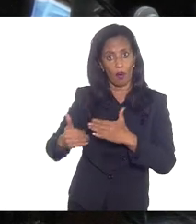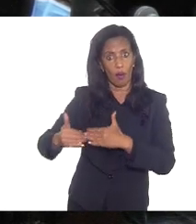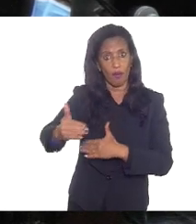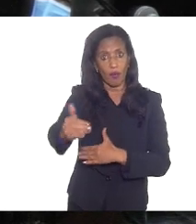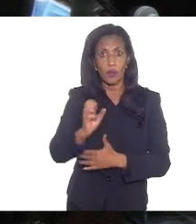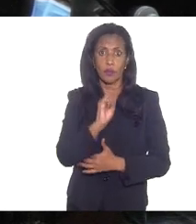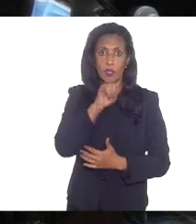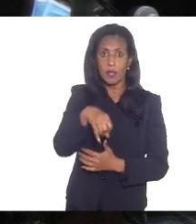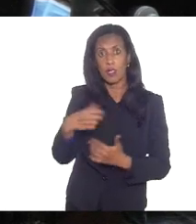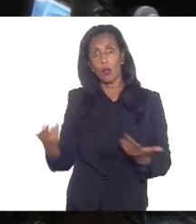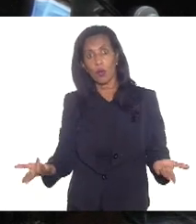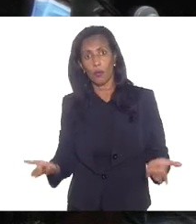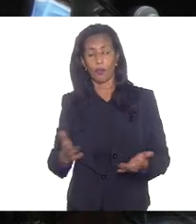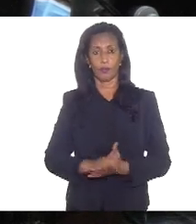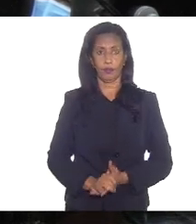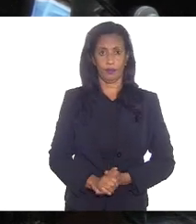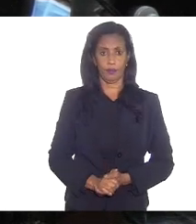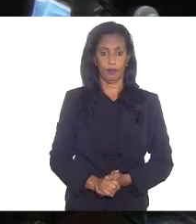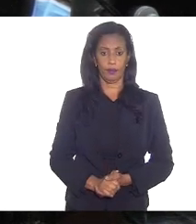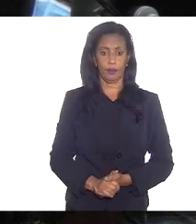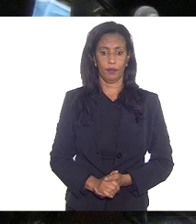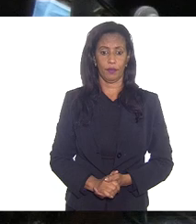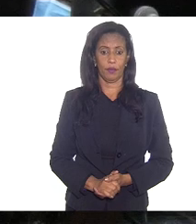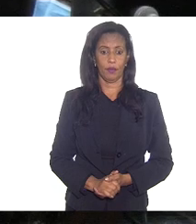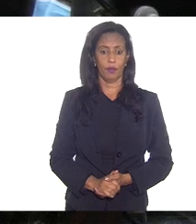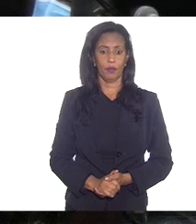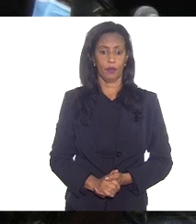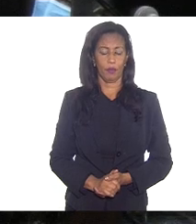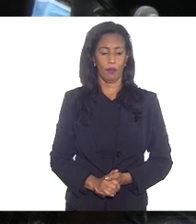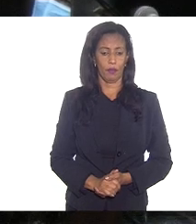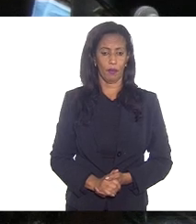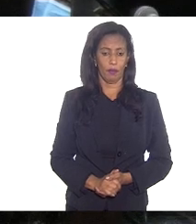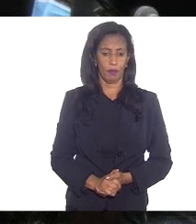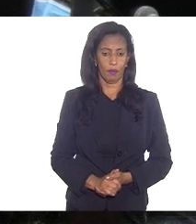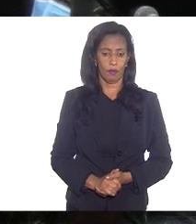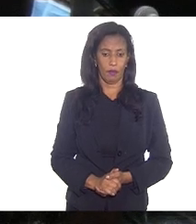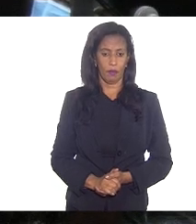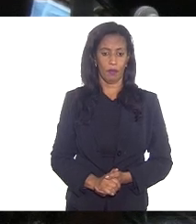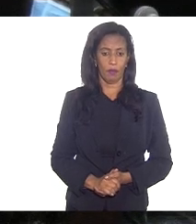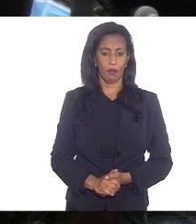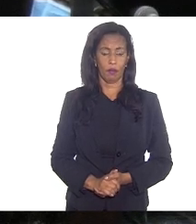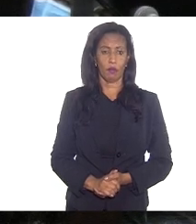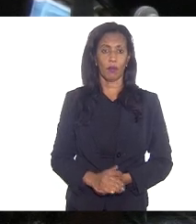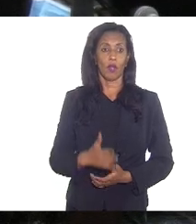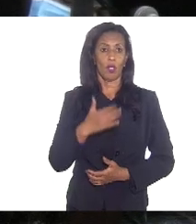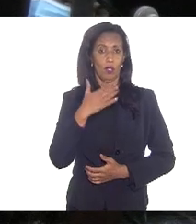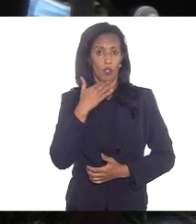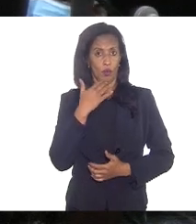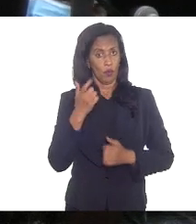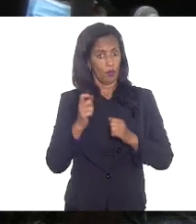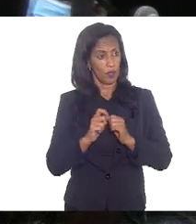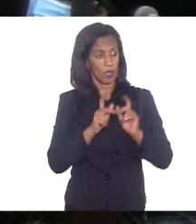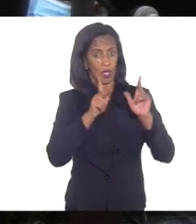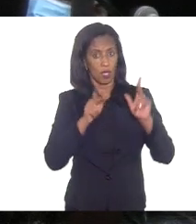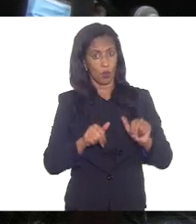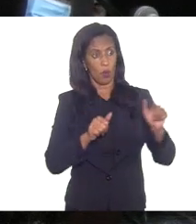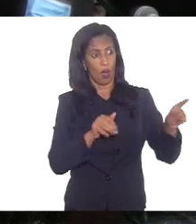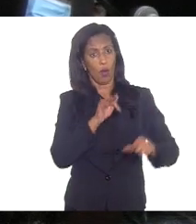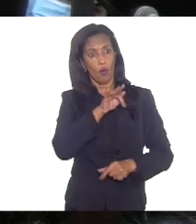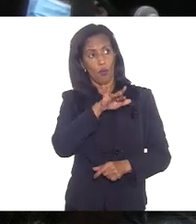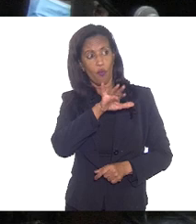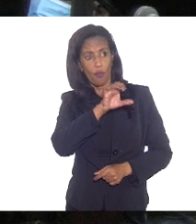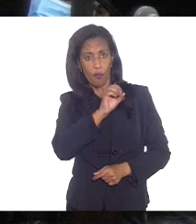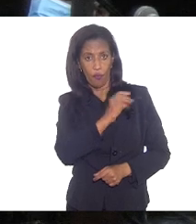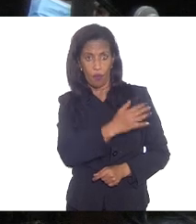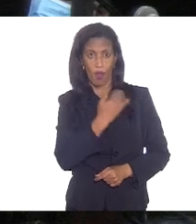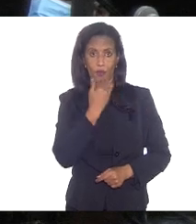tivemos? Sim ou não? Então, é só isso. Eu vou fazer com o... Flávio me pediu para trazer de volta o projeto. Falei,